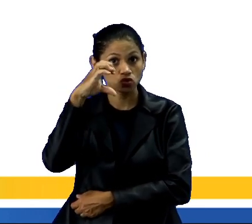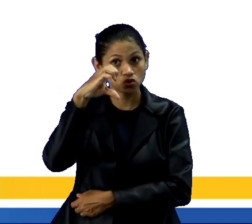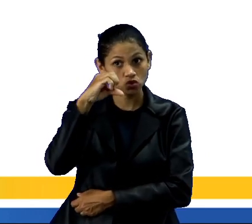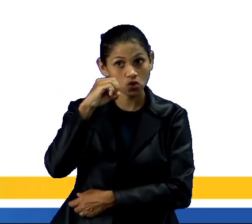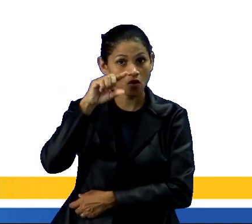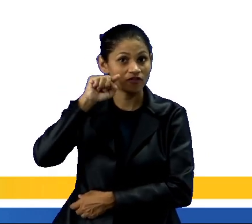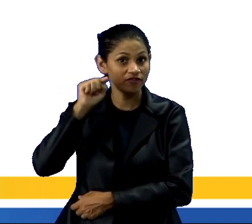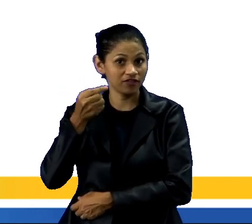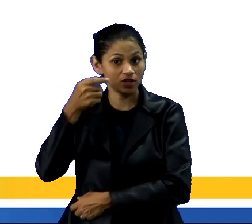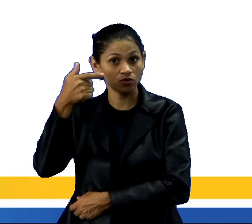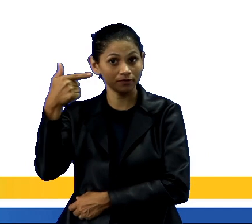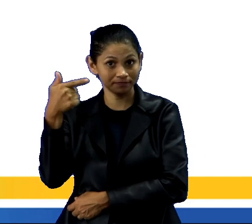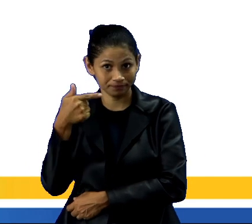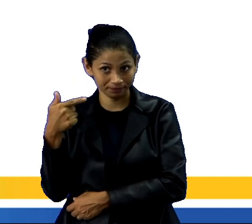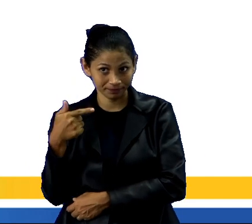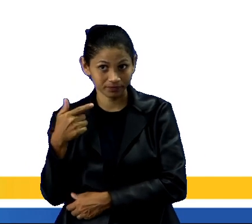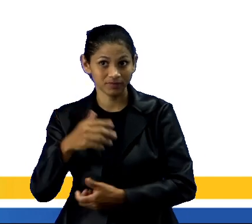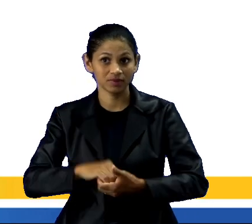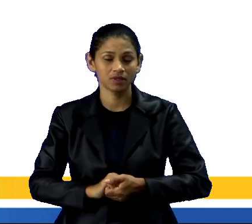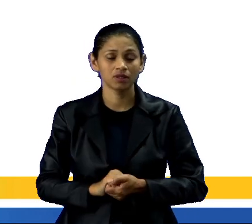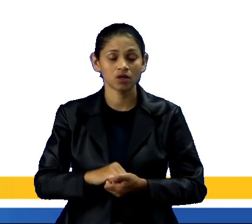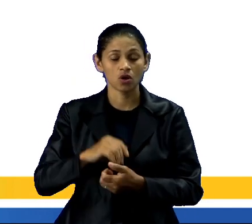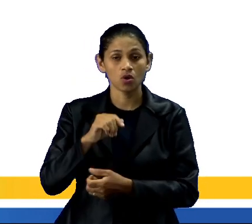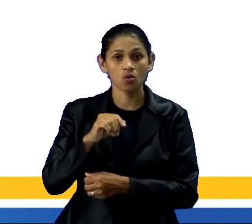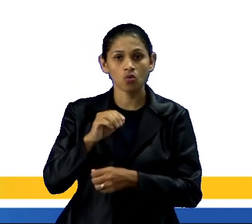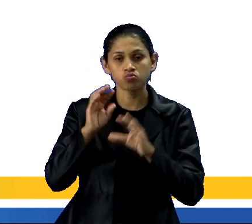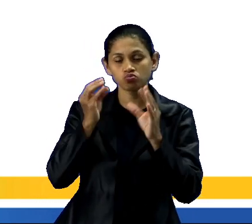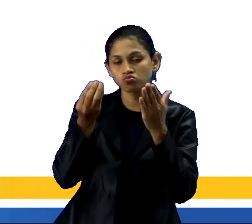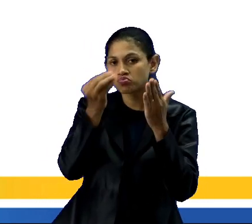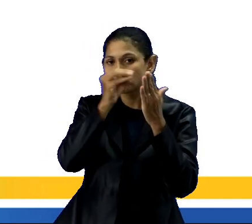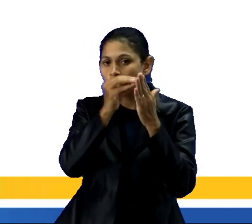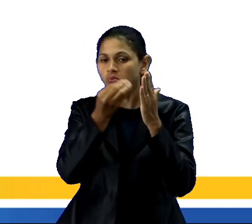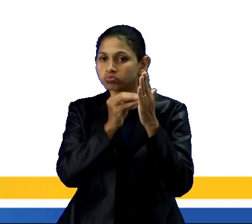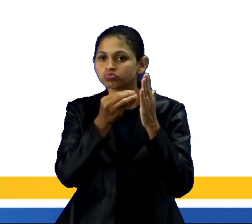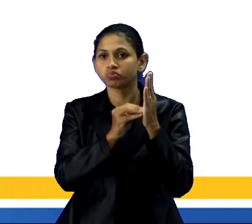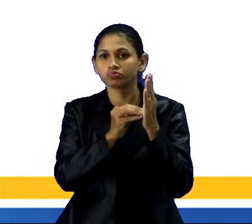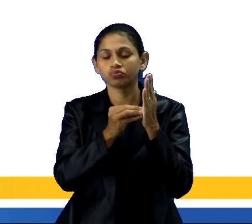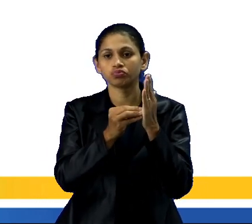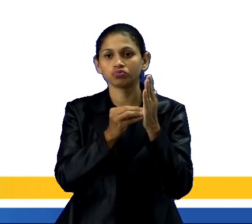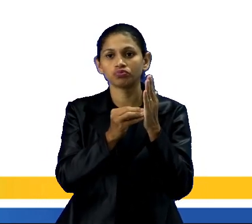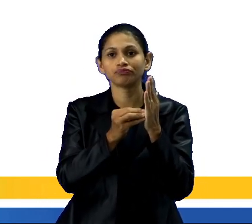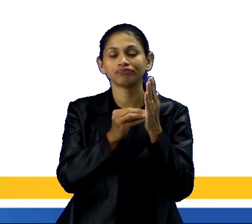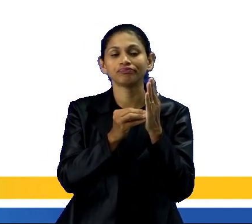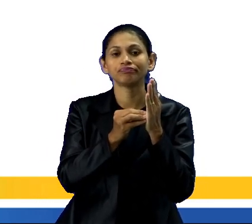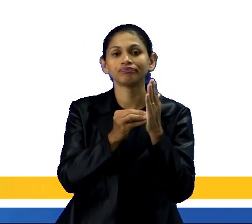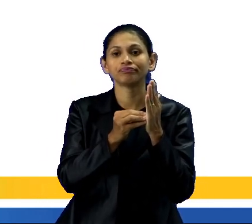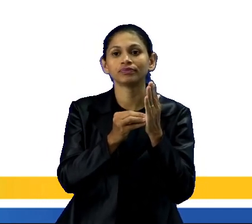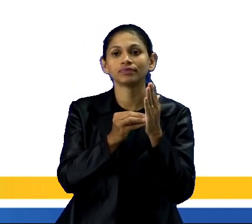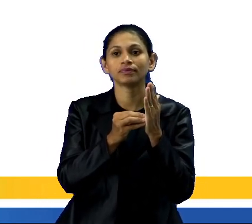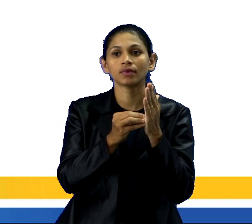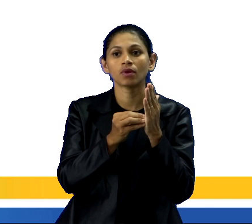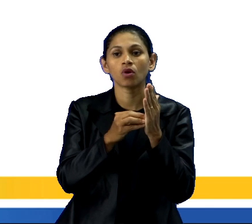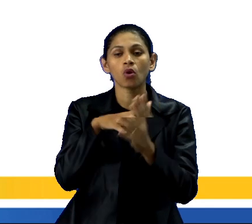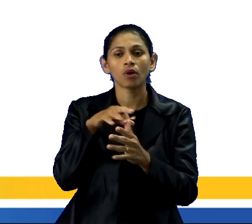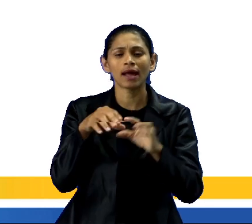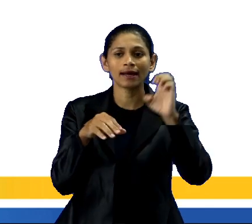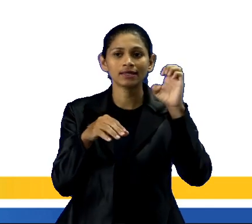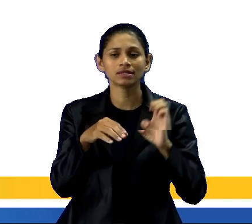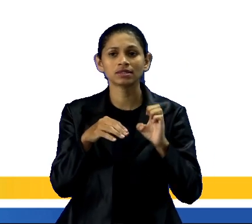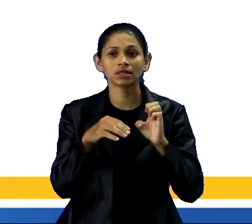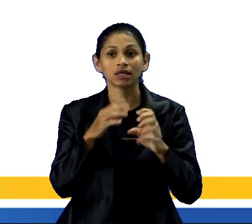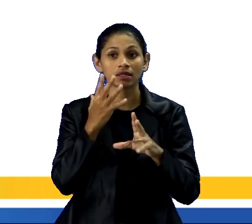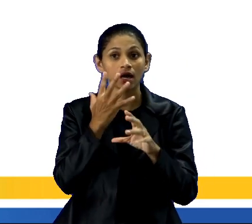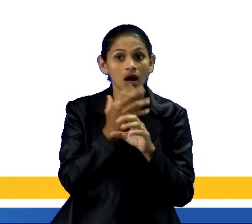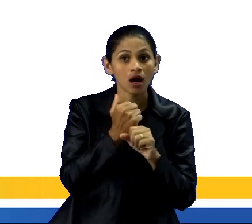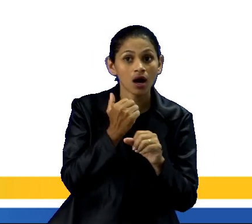vamos colocar vírgula embaixo de vírgula. E aí nós começamos a subtrair. Olhem aí na esquerda do vídeo de vocês a